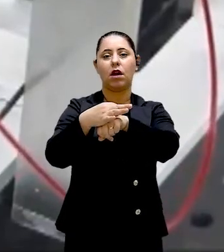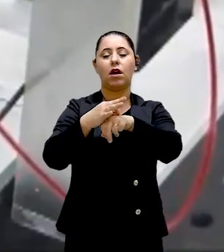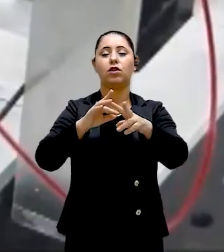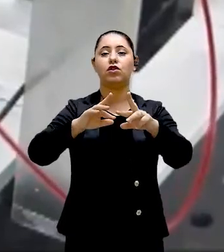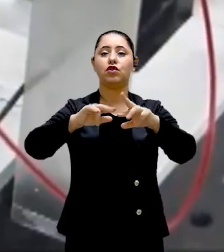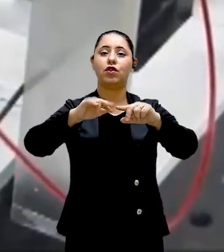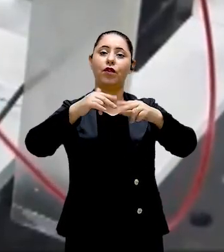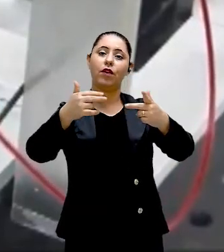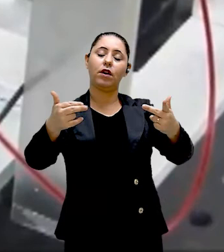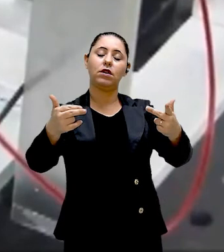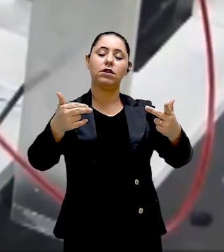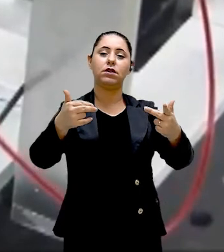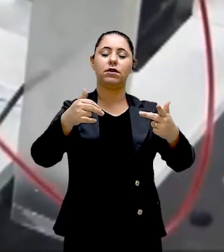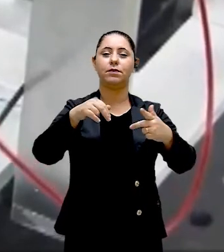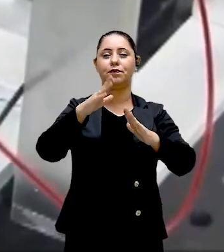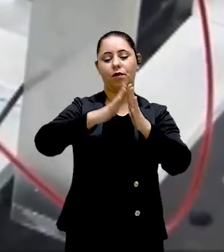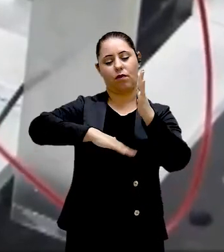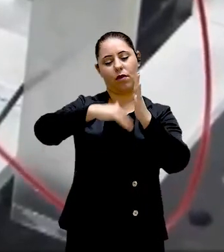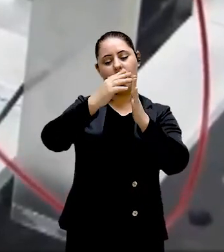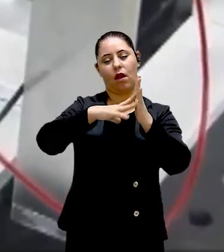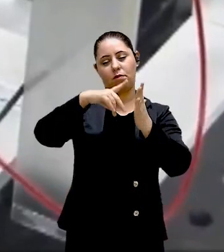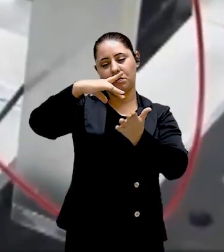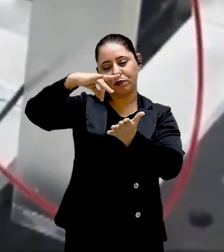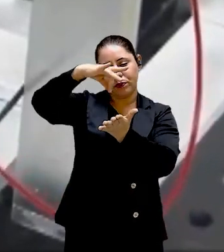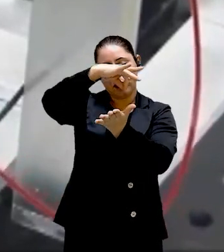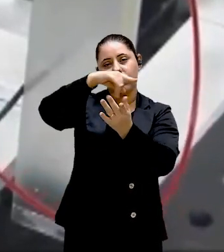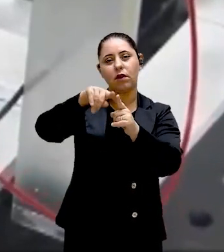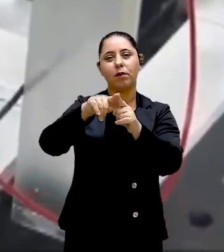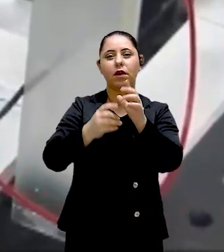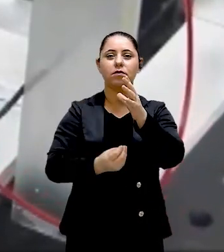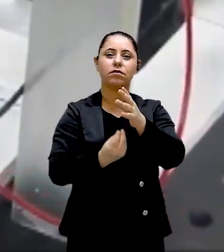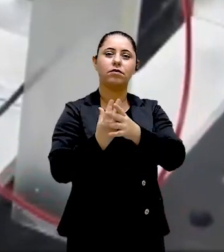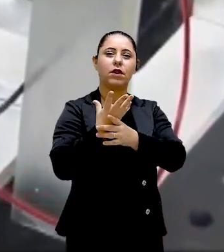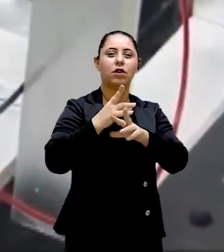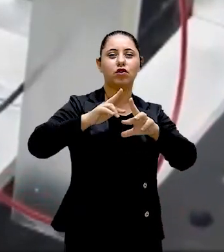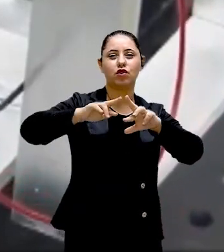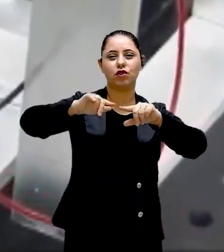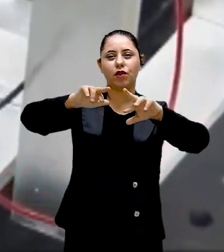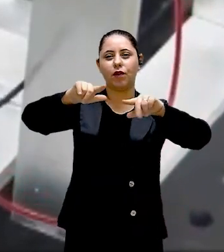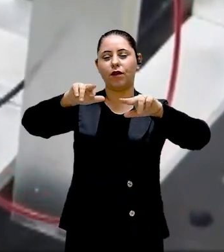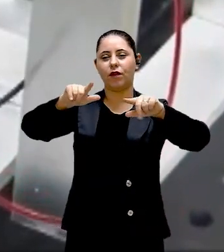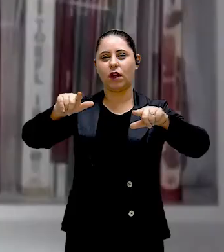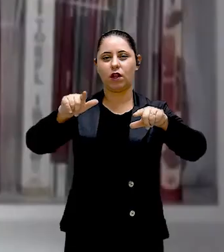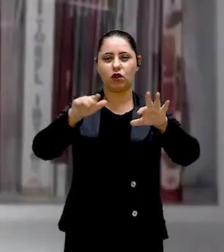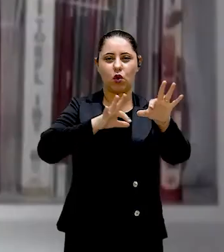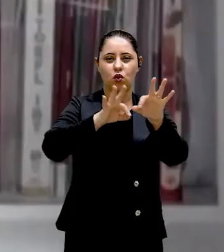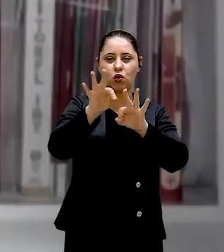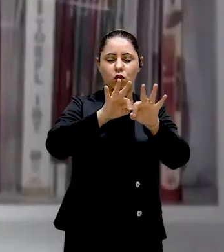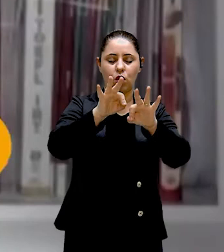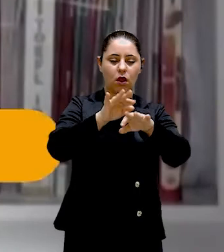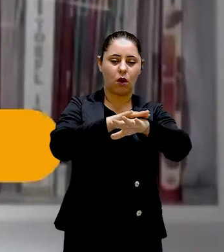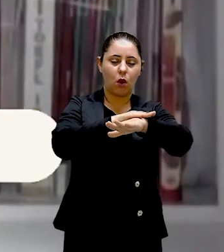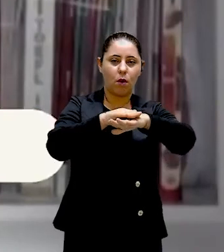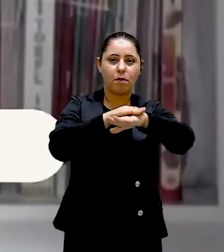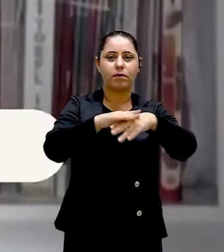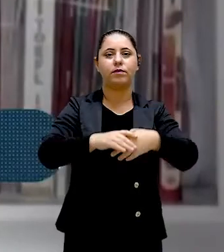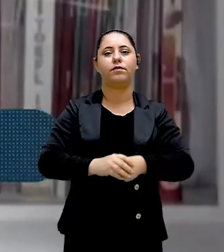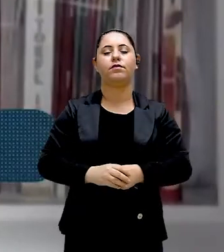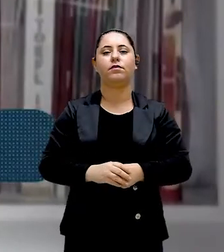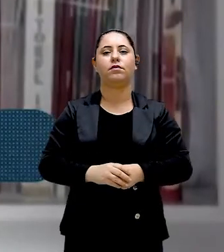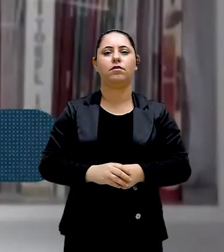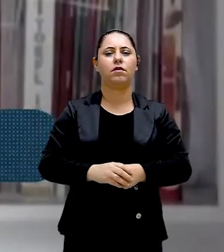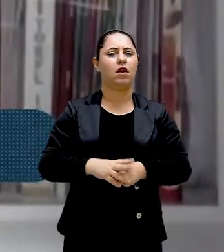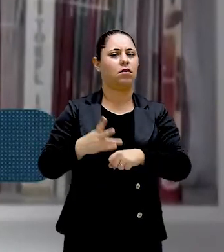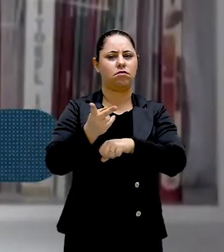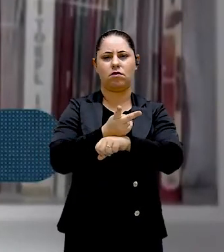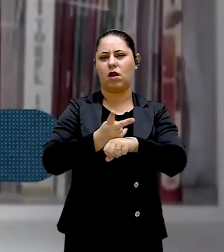são preparadas. São elas que dão origem às diferentes estruturas da pele. A gente não está buscando